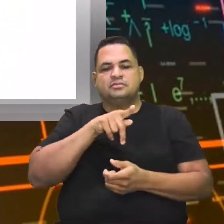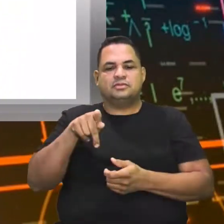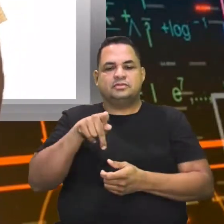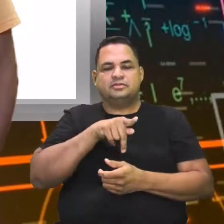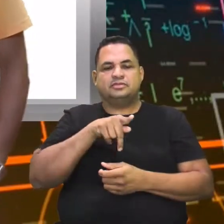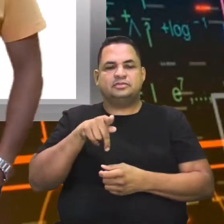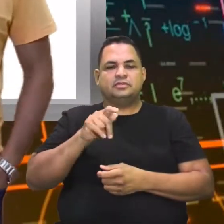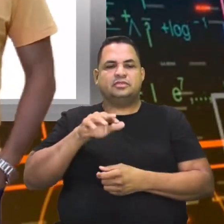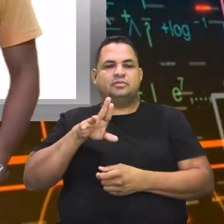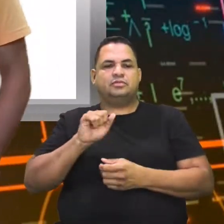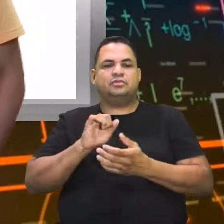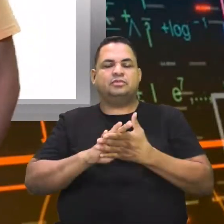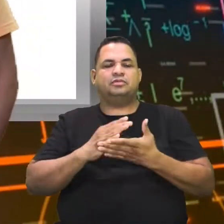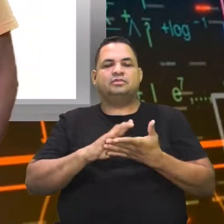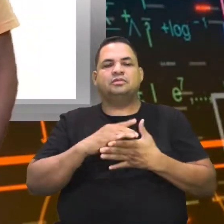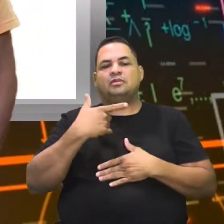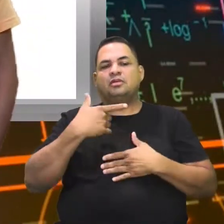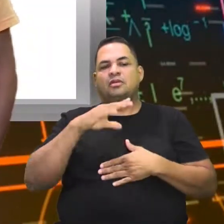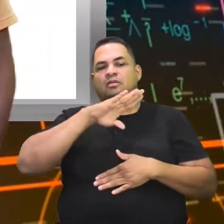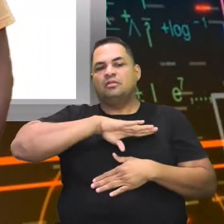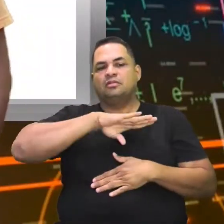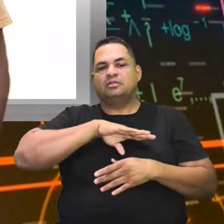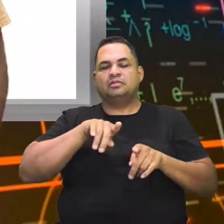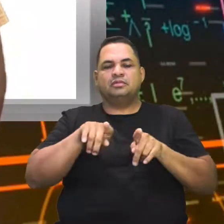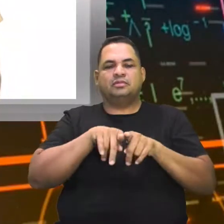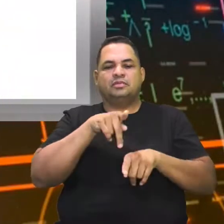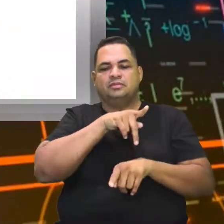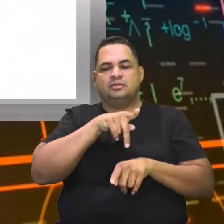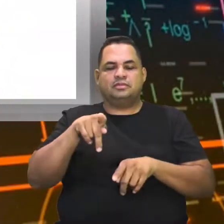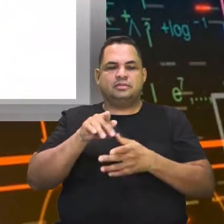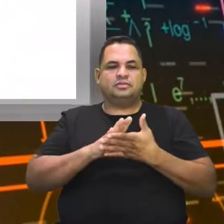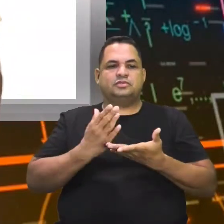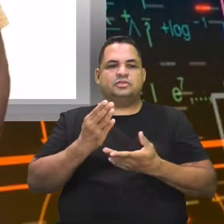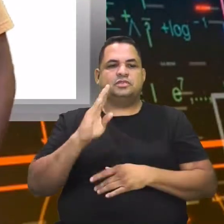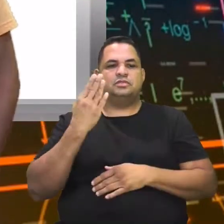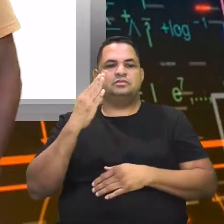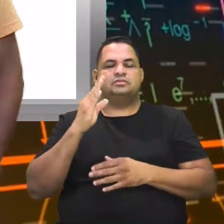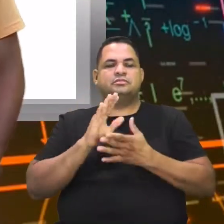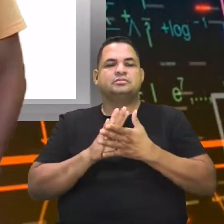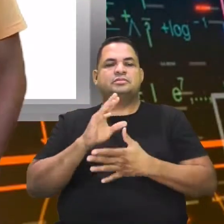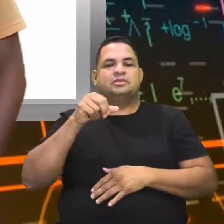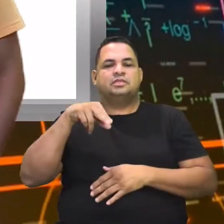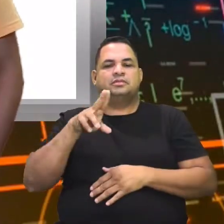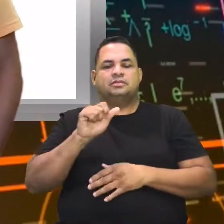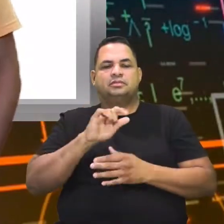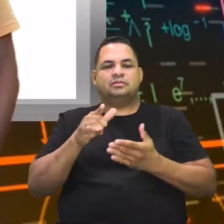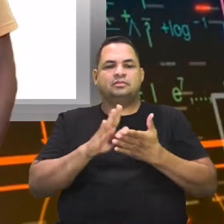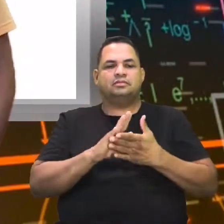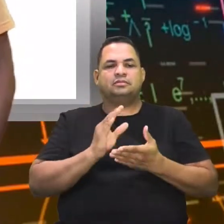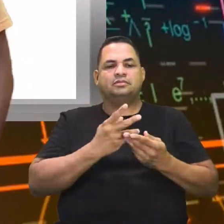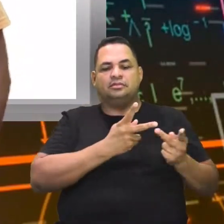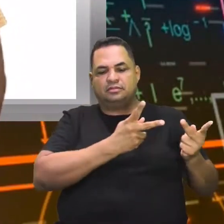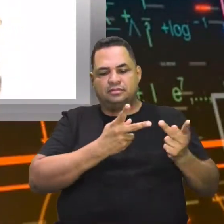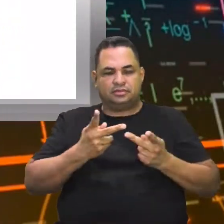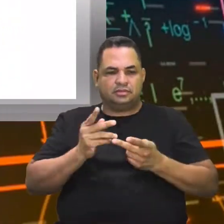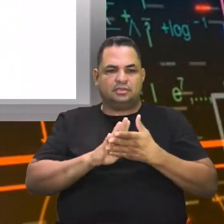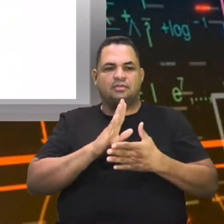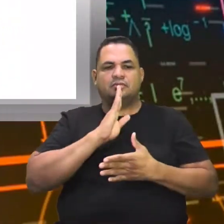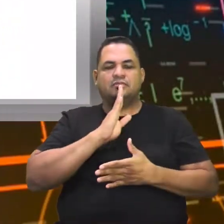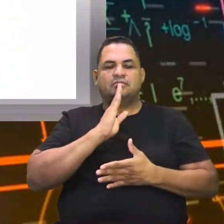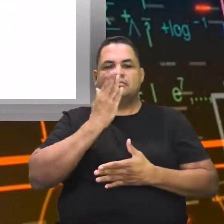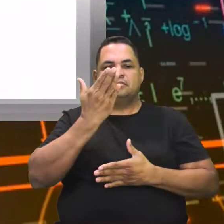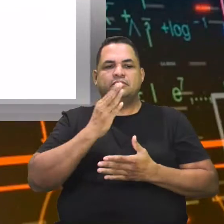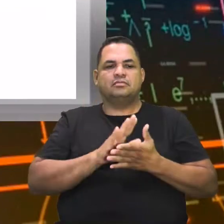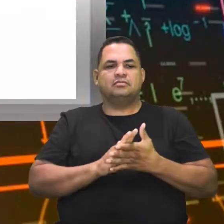de língua portuguesa, com a professora Tabita, de biologia e NBAZ, visitar e conhecer aí a escola, né,